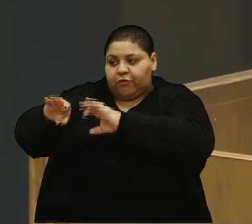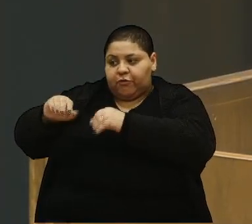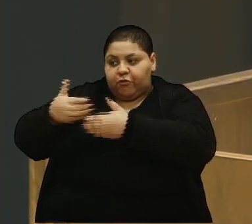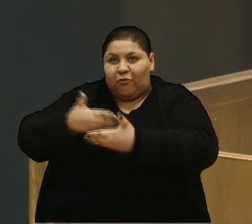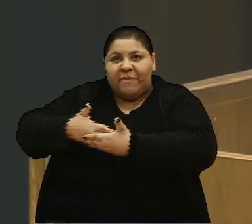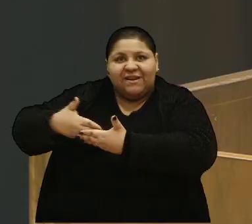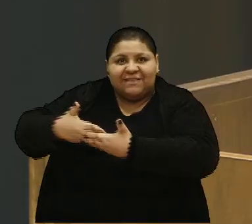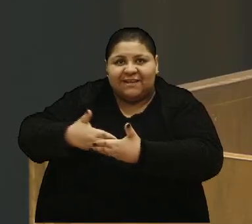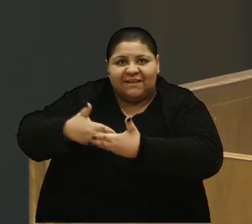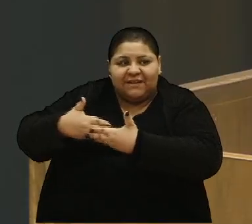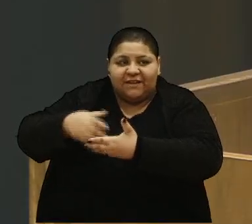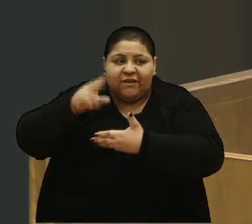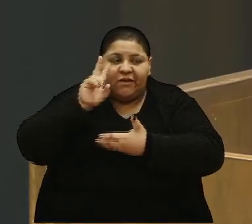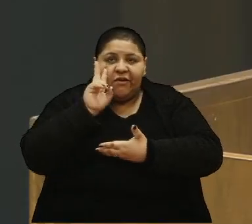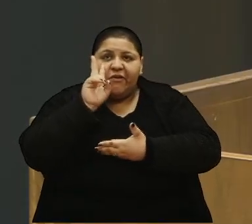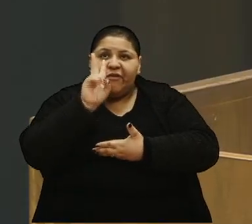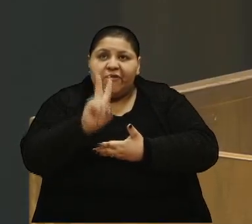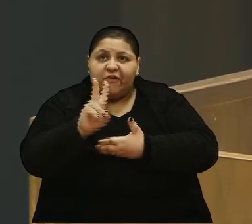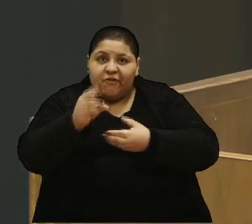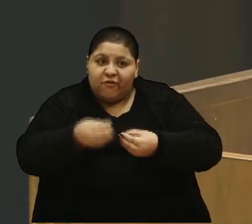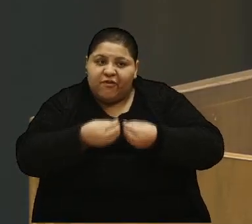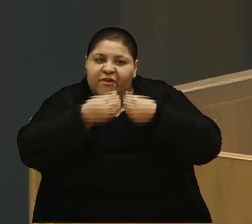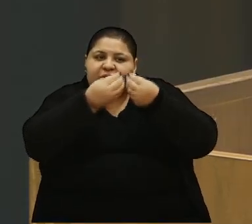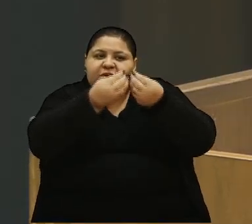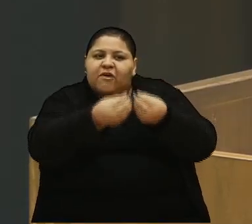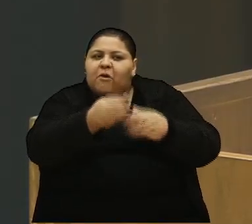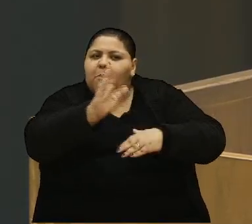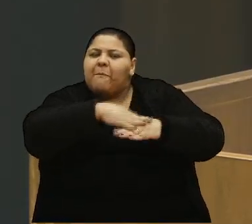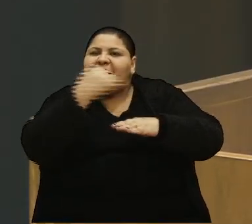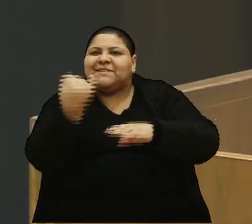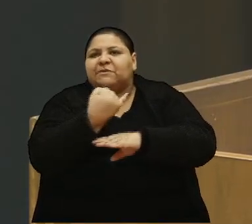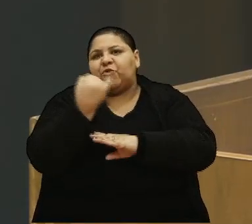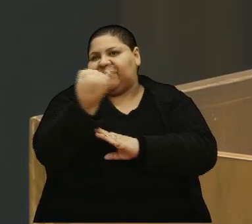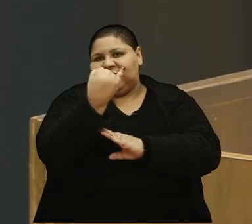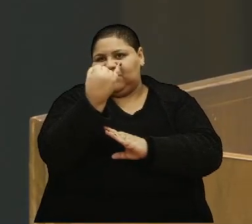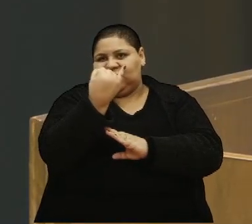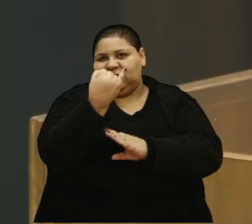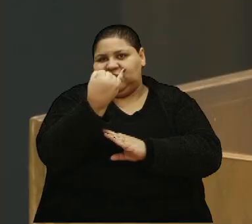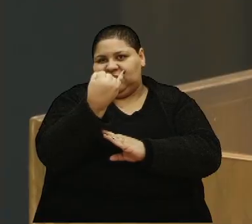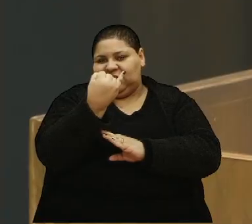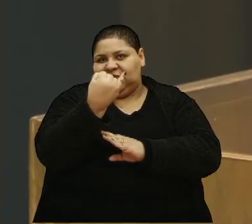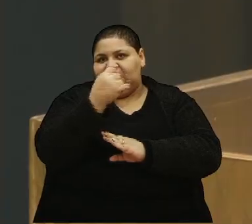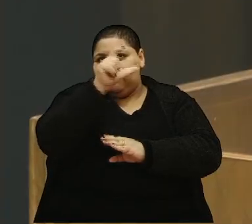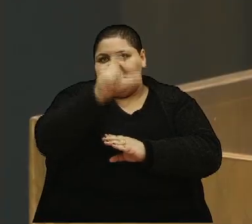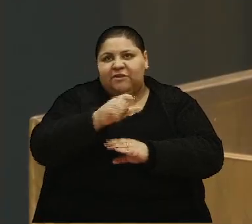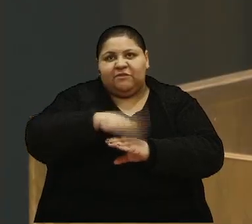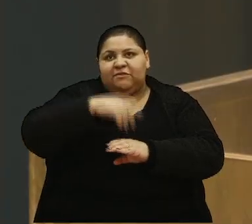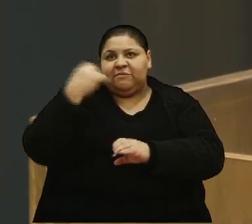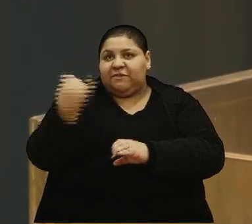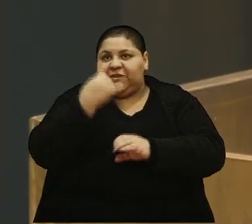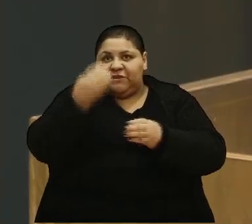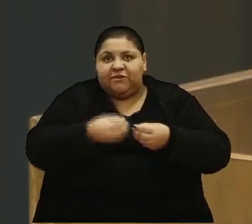berçário. Veja, tu entrega a tua joia mais preciosa. Aquela que a gente faz